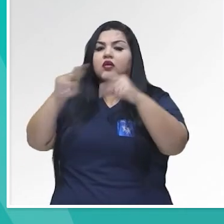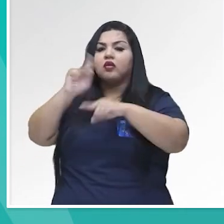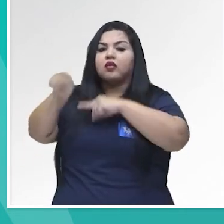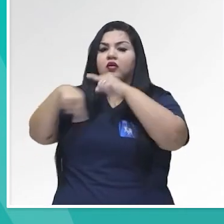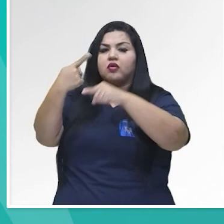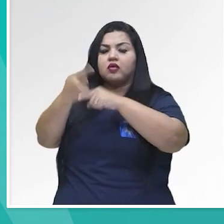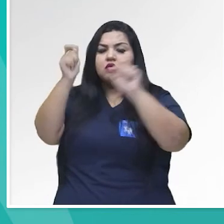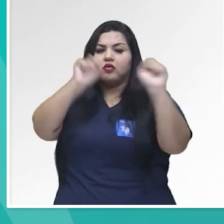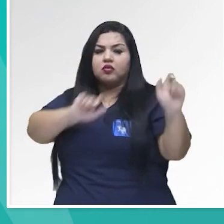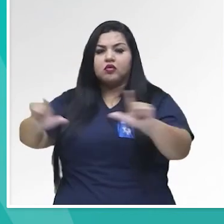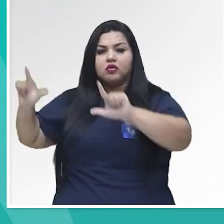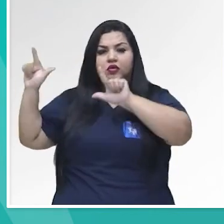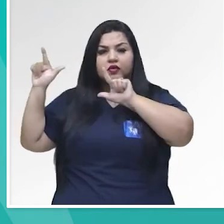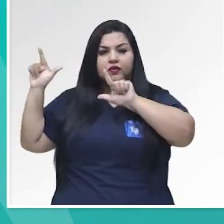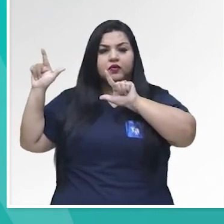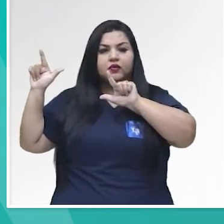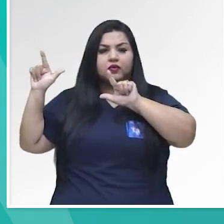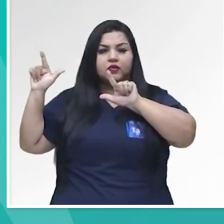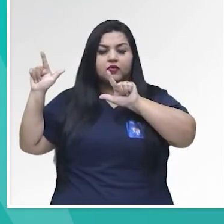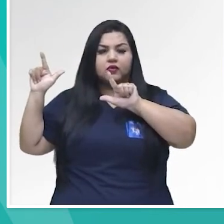próximo